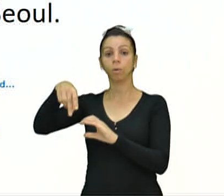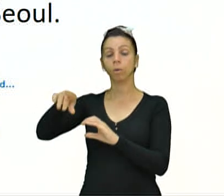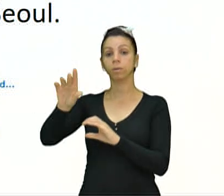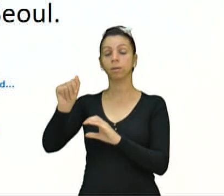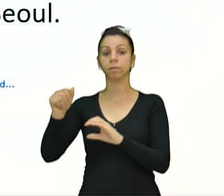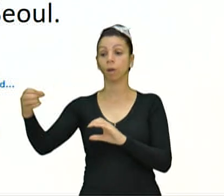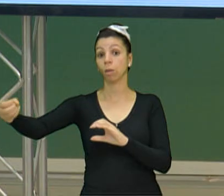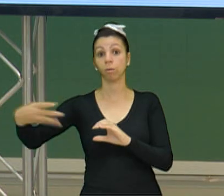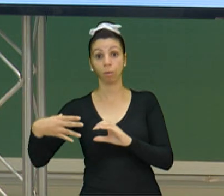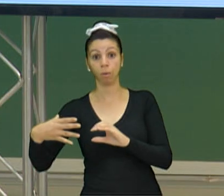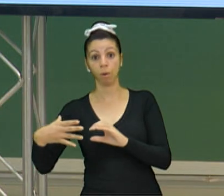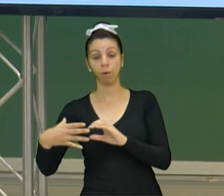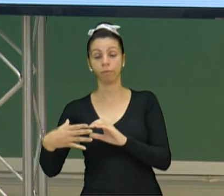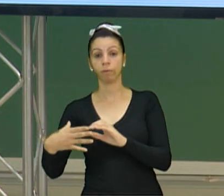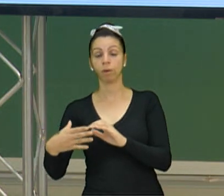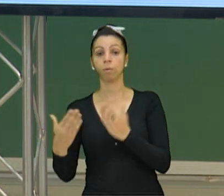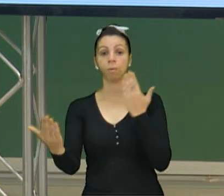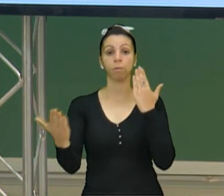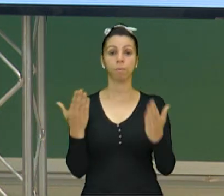em Seoul, ok?